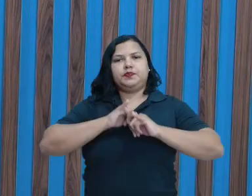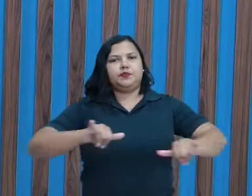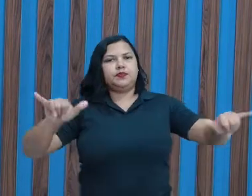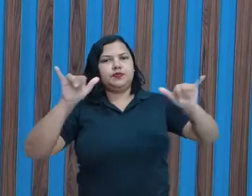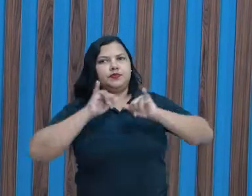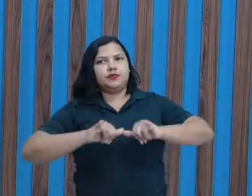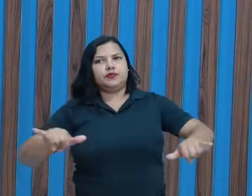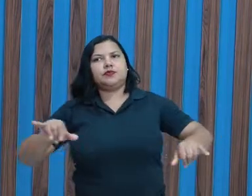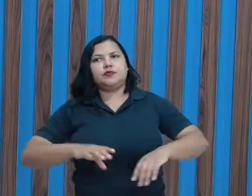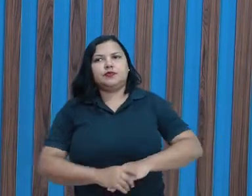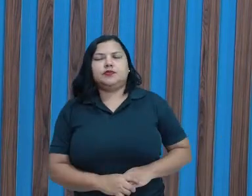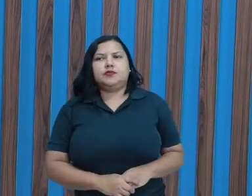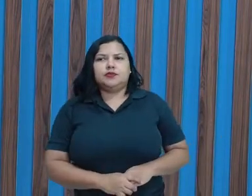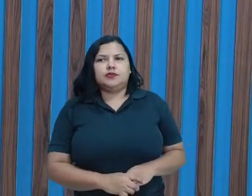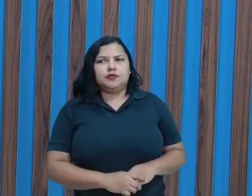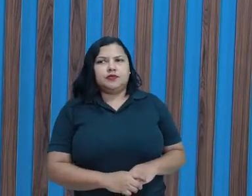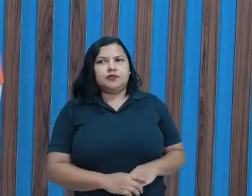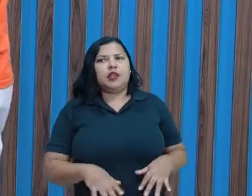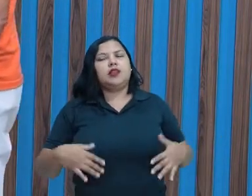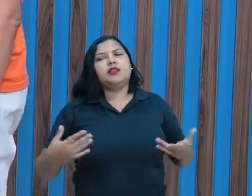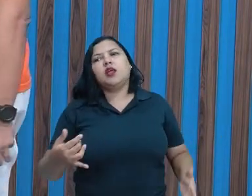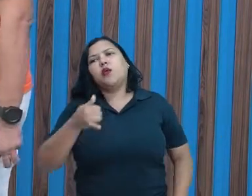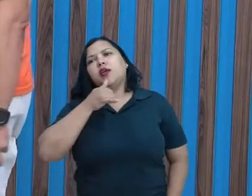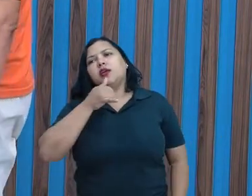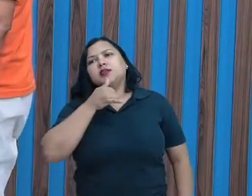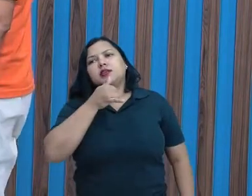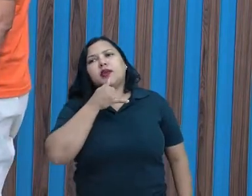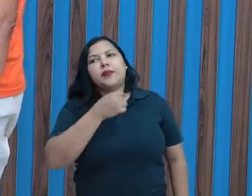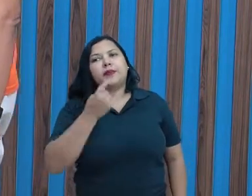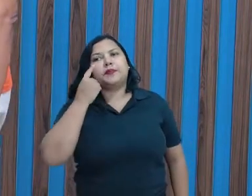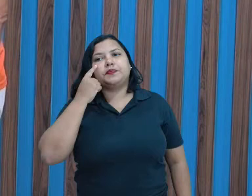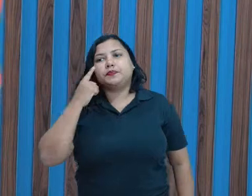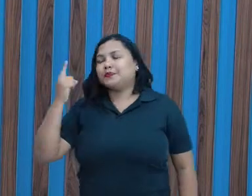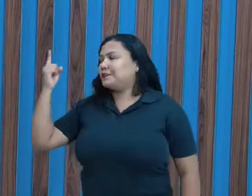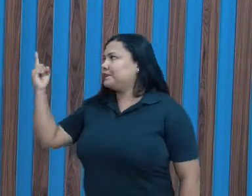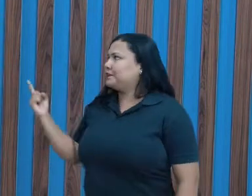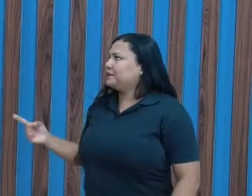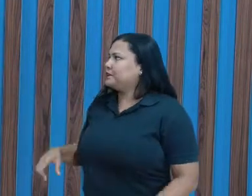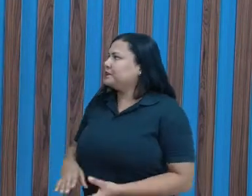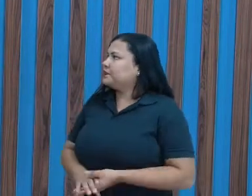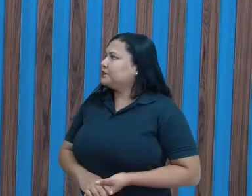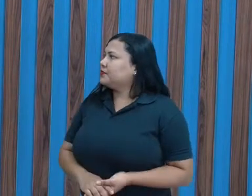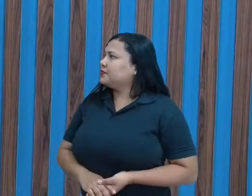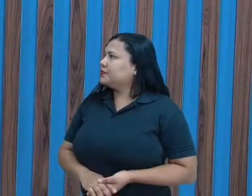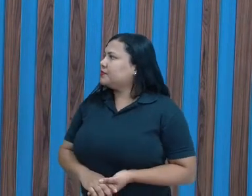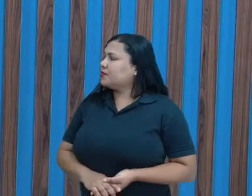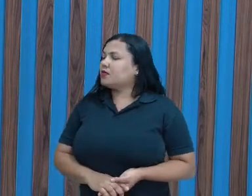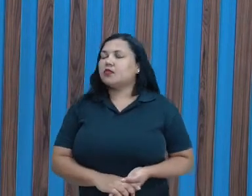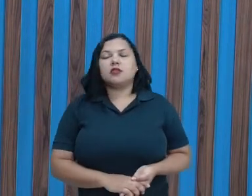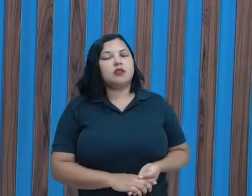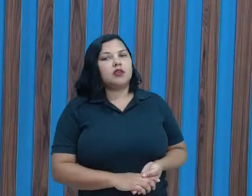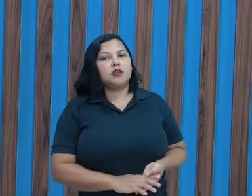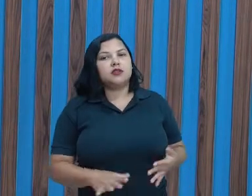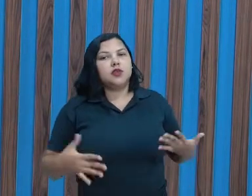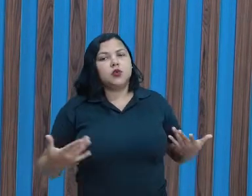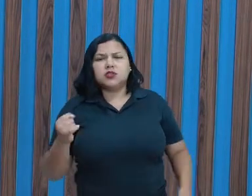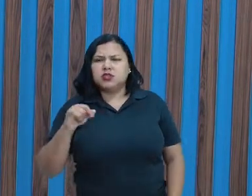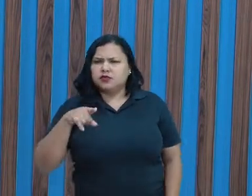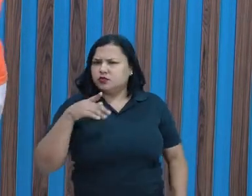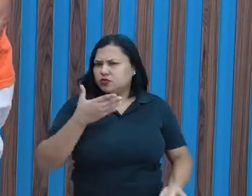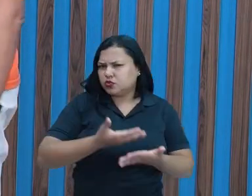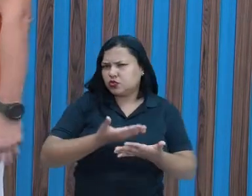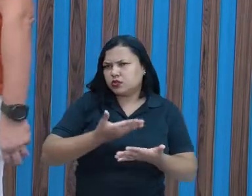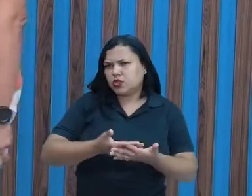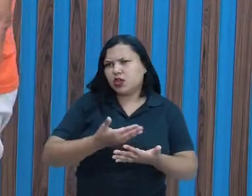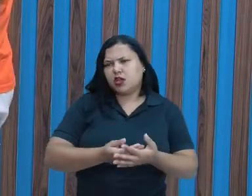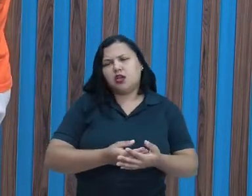you study at least the titles, it's going to help to develop your vocabulary a lot. Ou seja, se você estudar